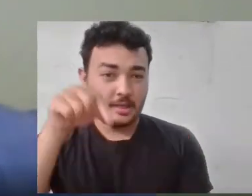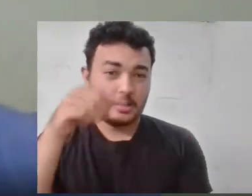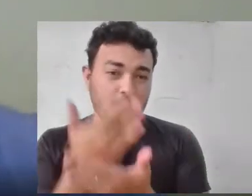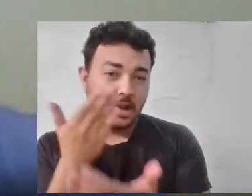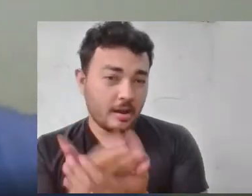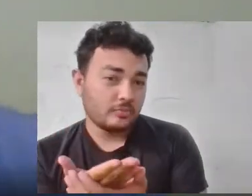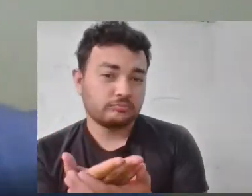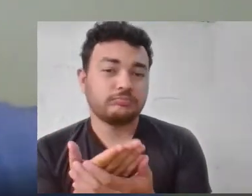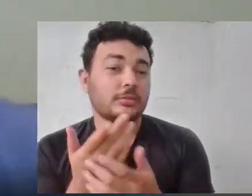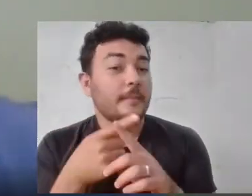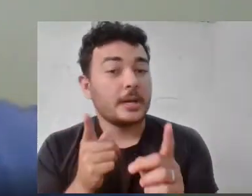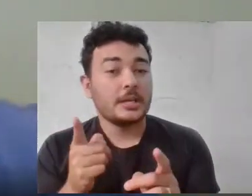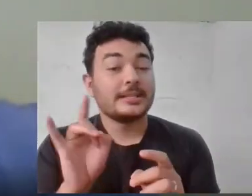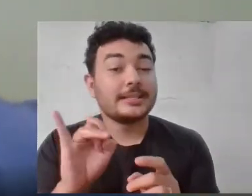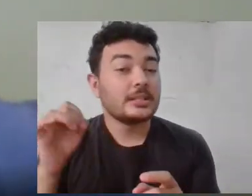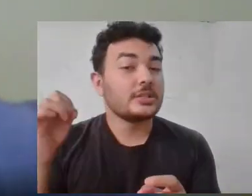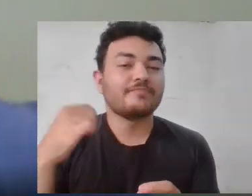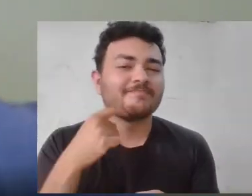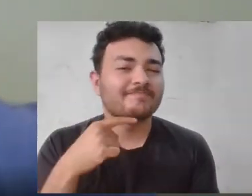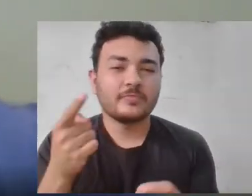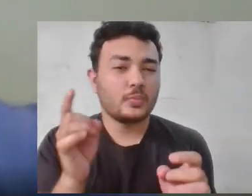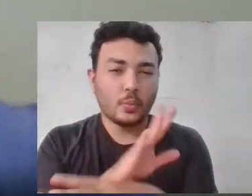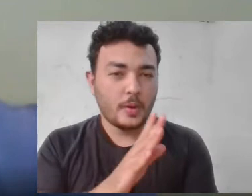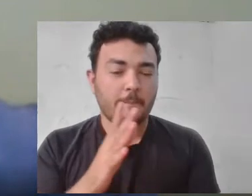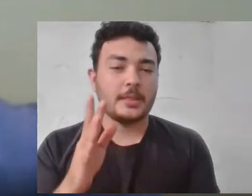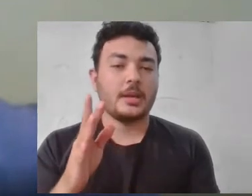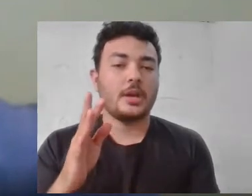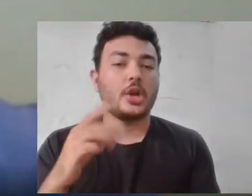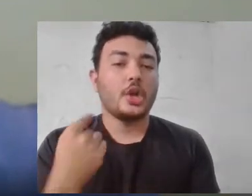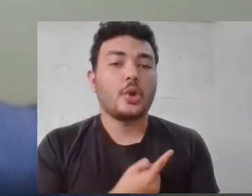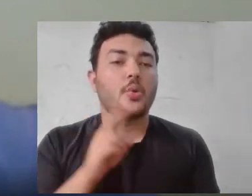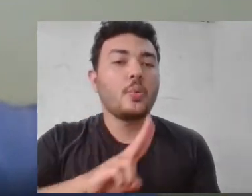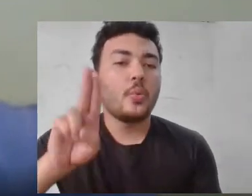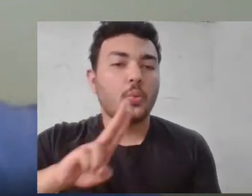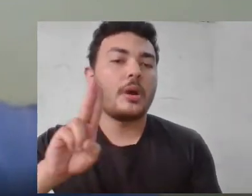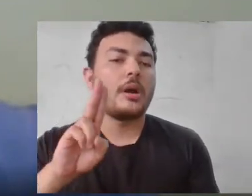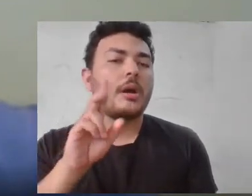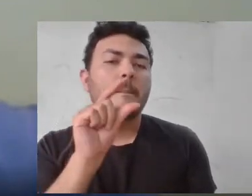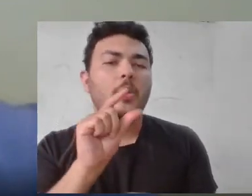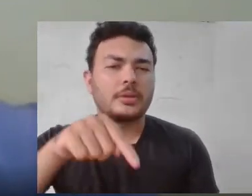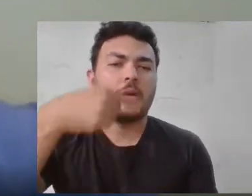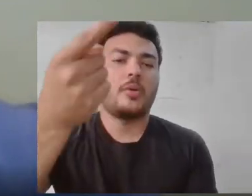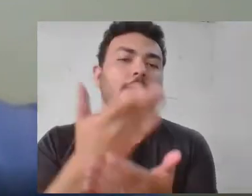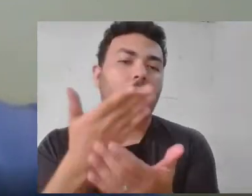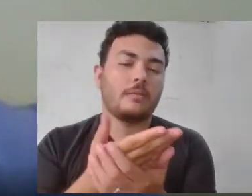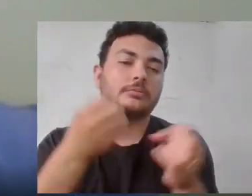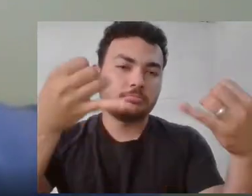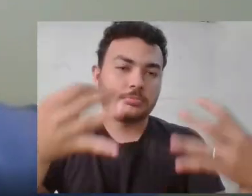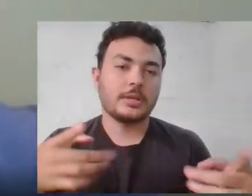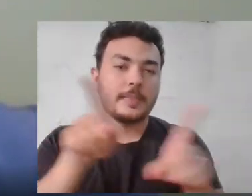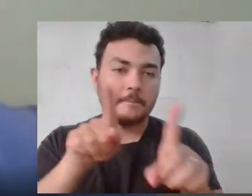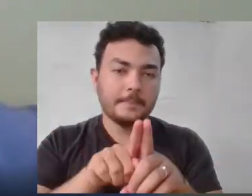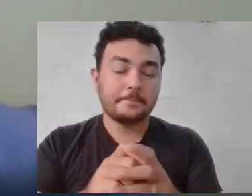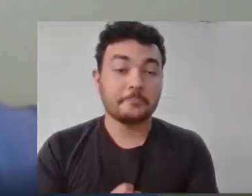aula, tá? Mas, de qualquer forma, se a gente não conseguir encerrar esse tópico nessa aula, a gente usa uma parte da próxima aula. Em seguida, quando a